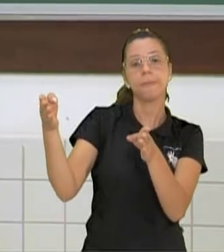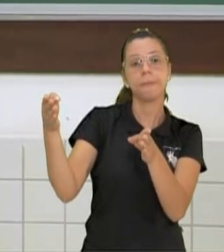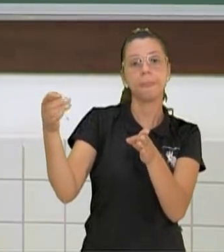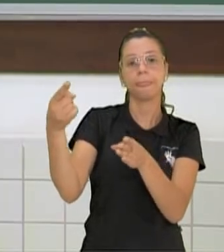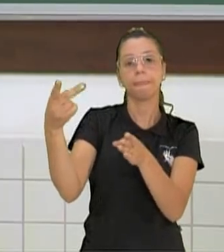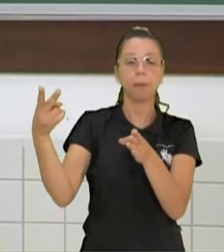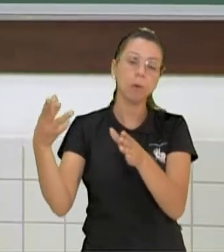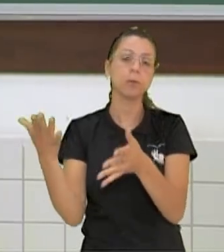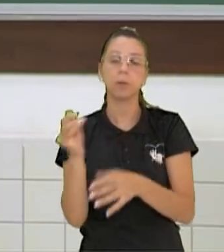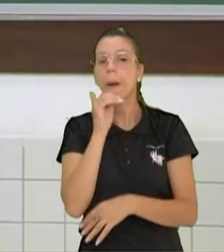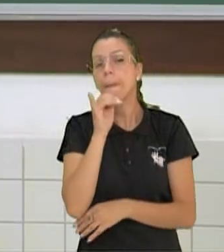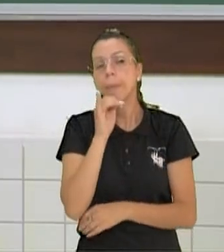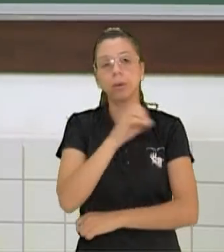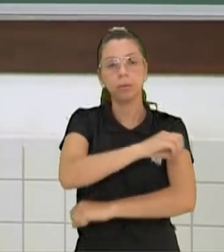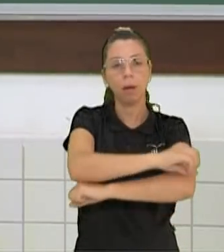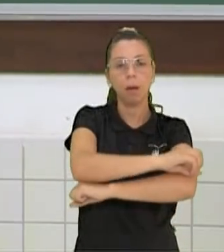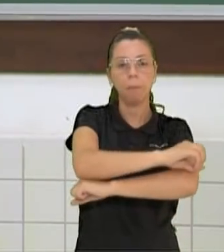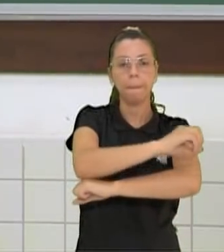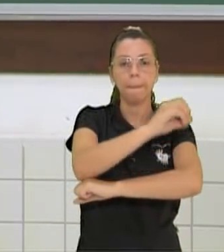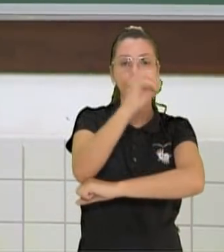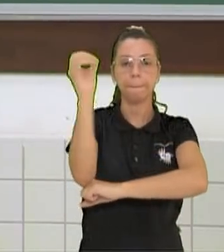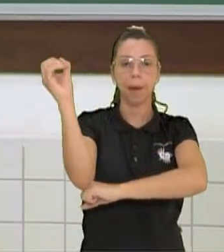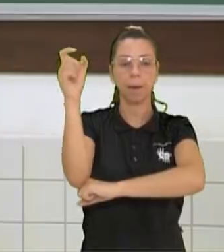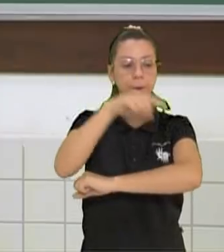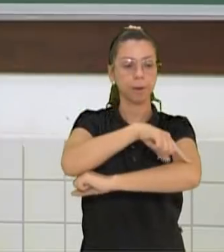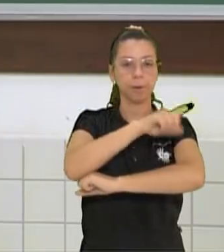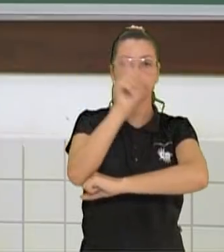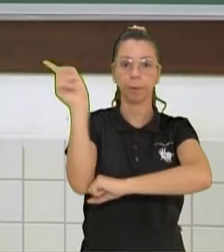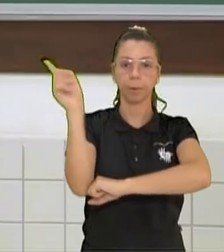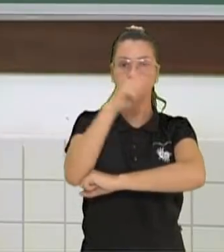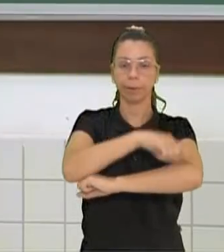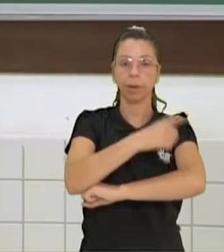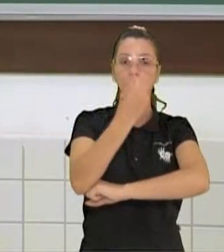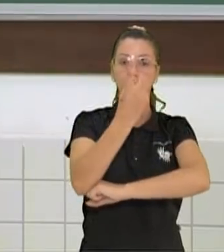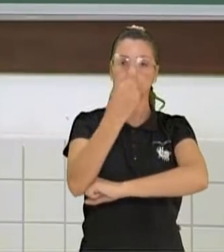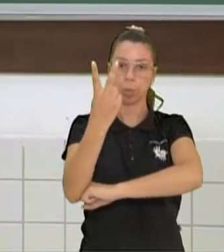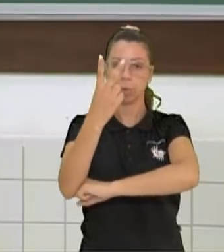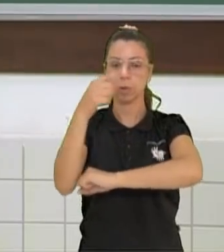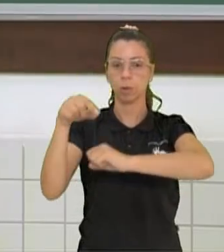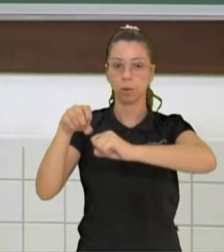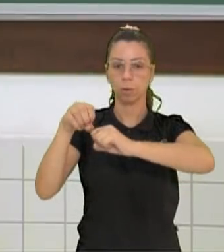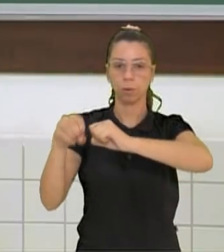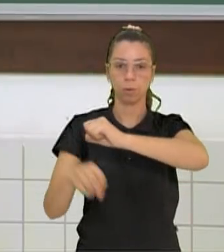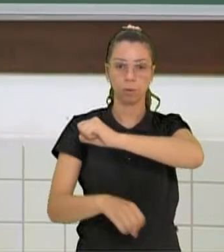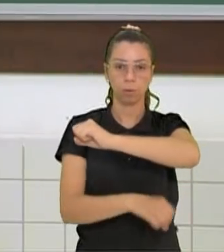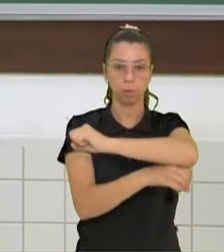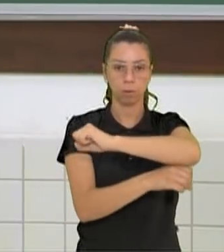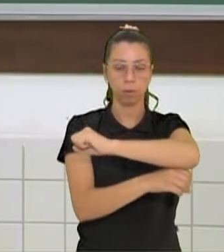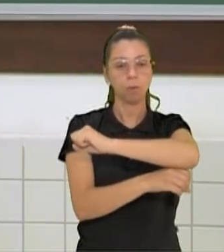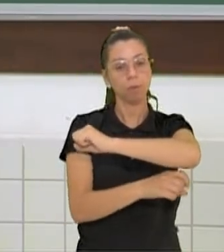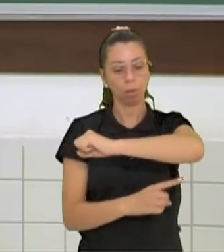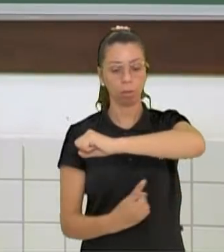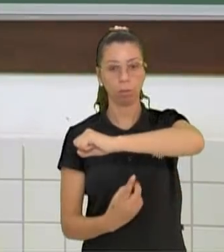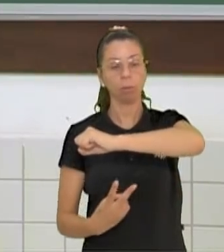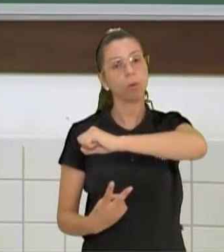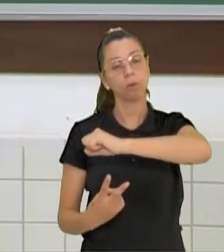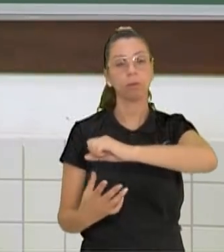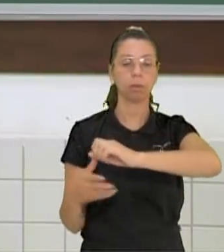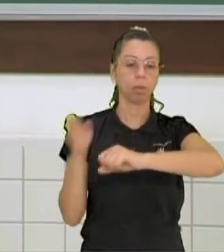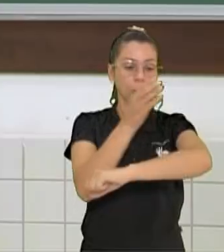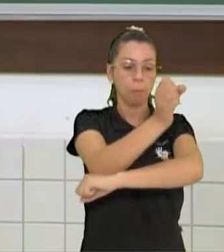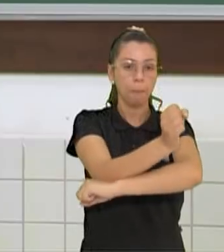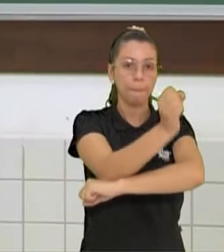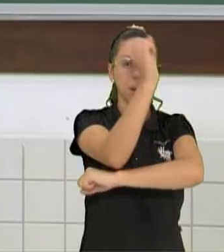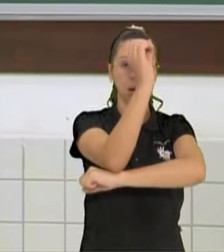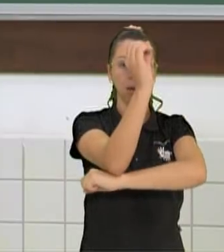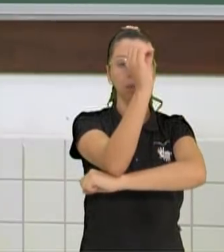mais ou menos próximo do horário que o sol está mais ou menos próximo do meio-dia, do